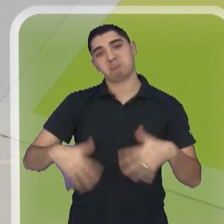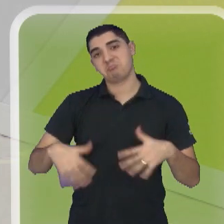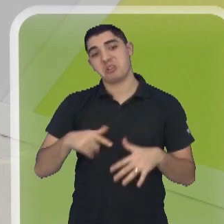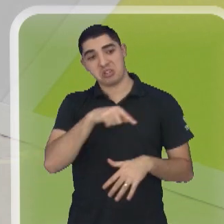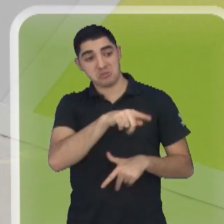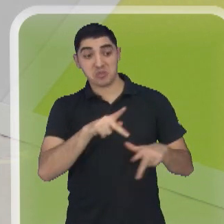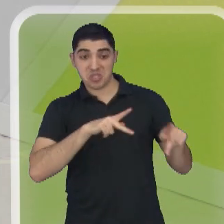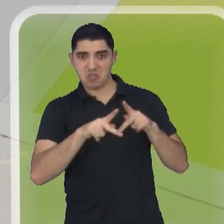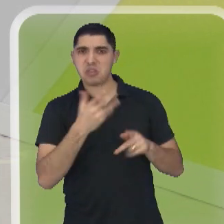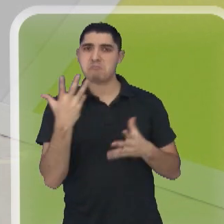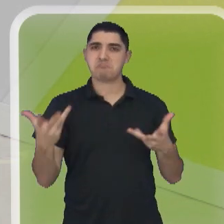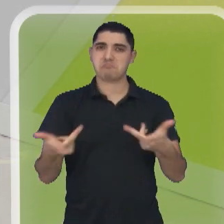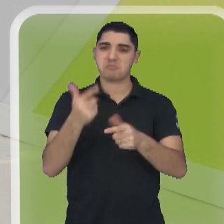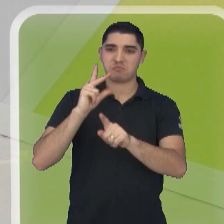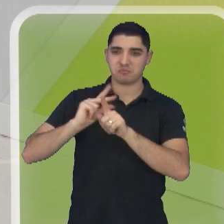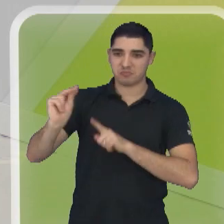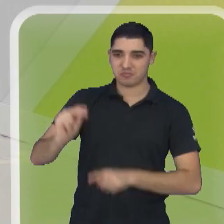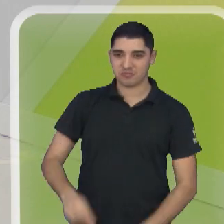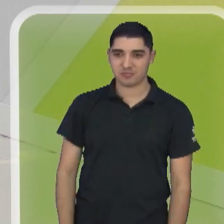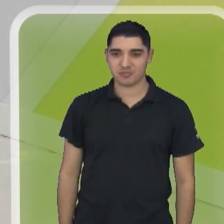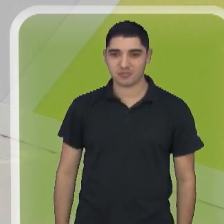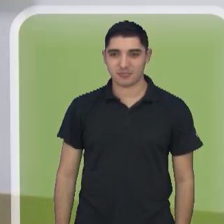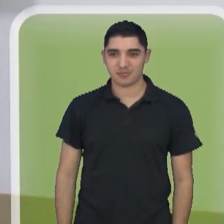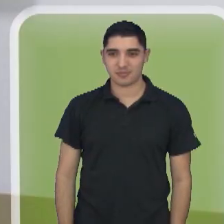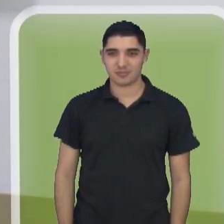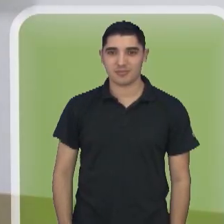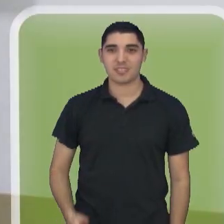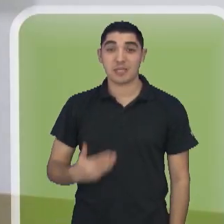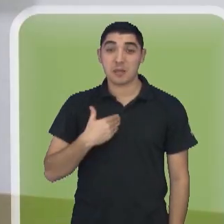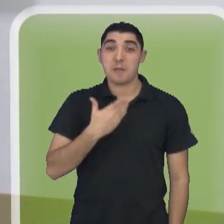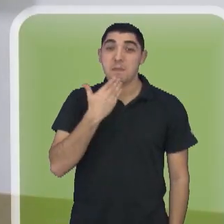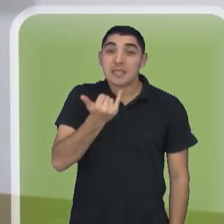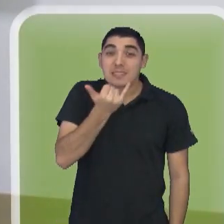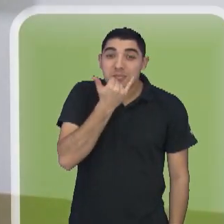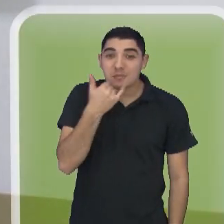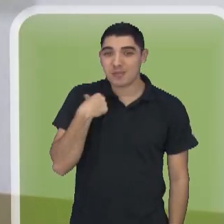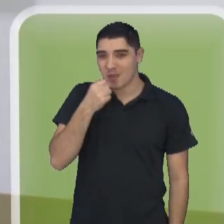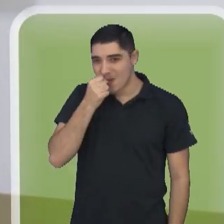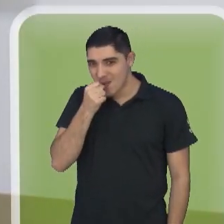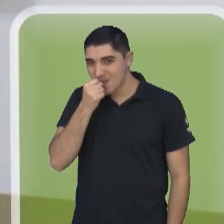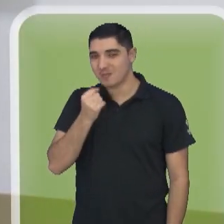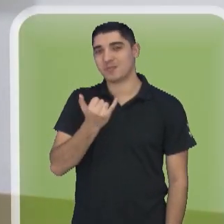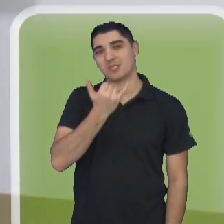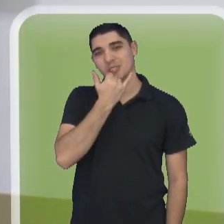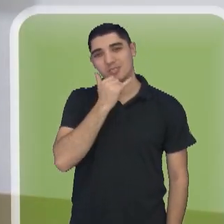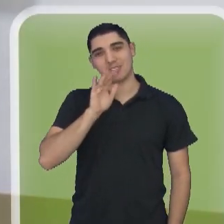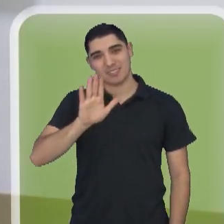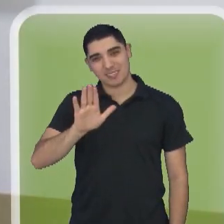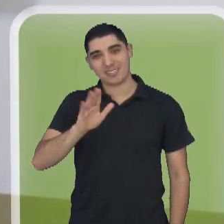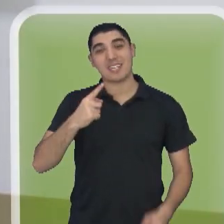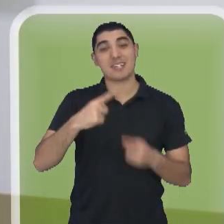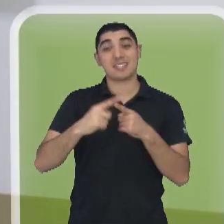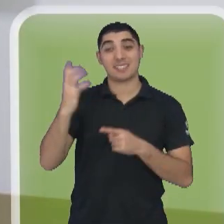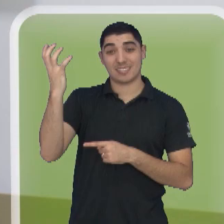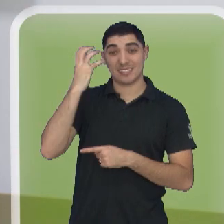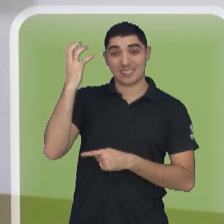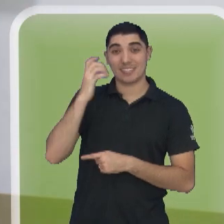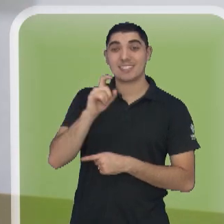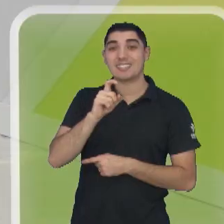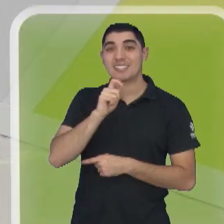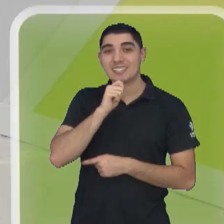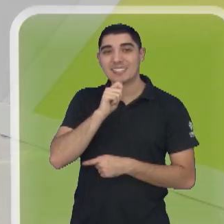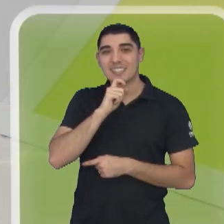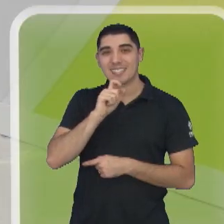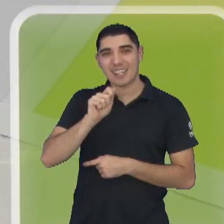bela classificação, Brunão. Peço desculpa a todo mundo pela minha tosse. O ar-condicionado aqui tá